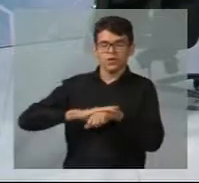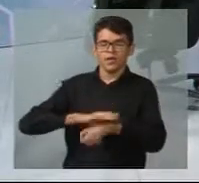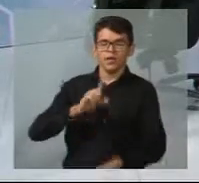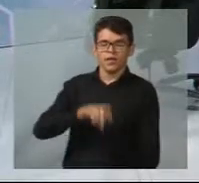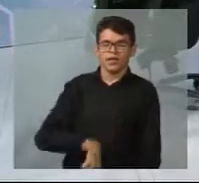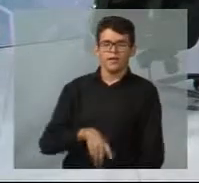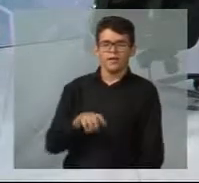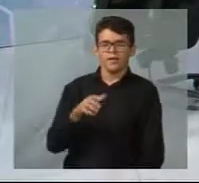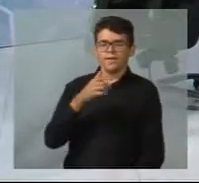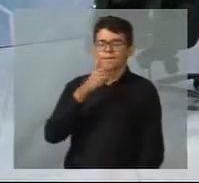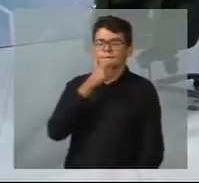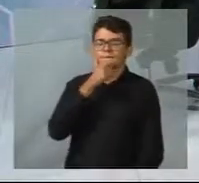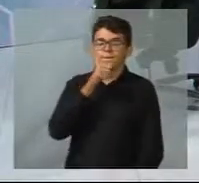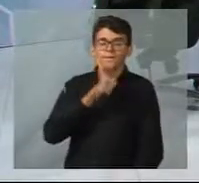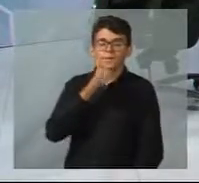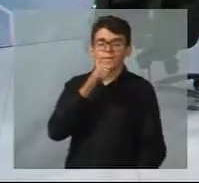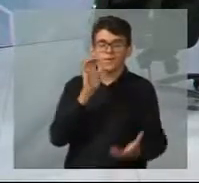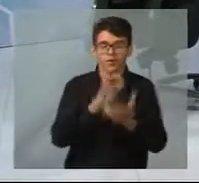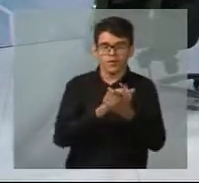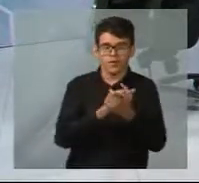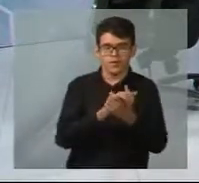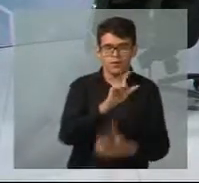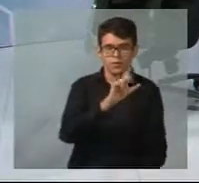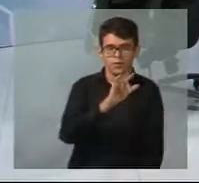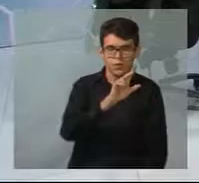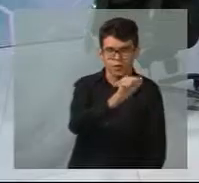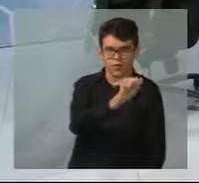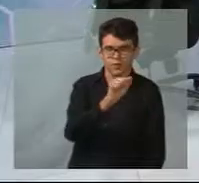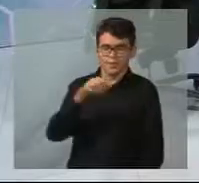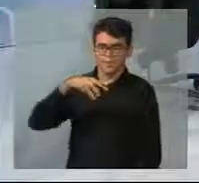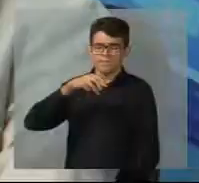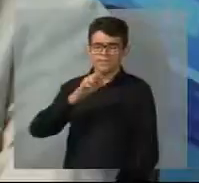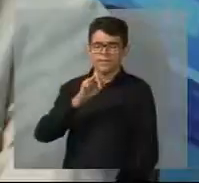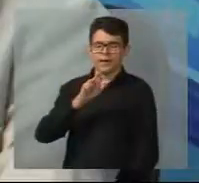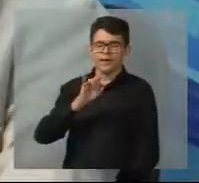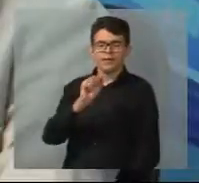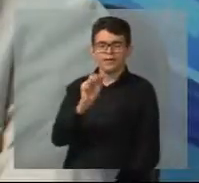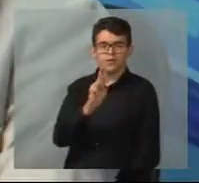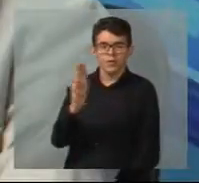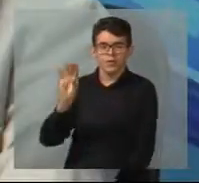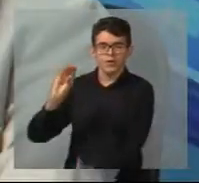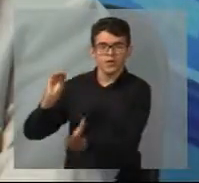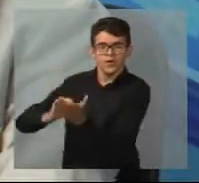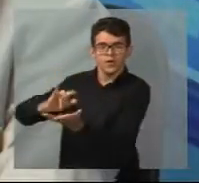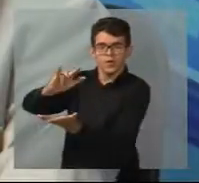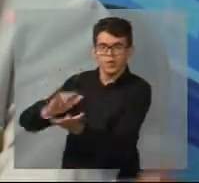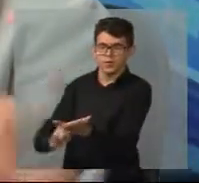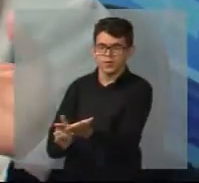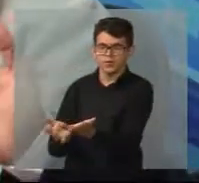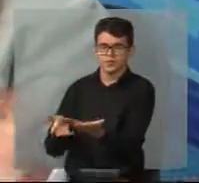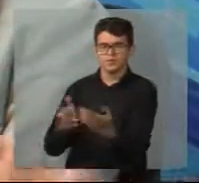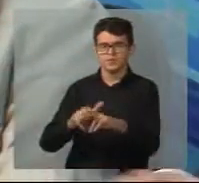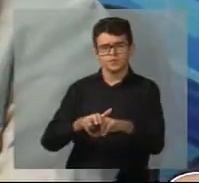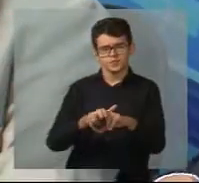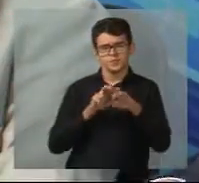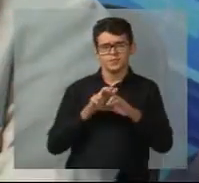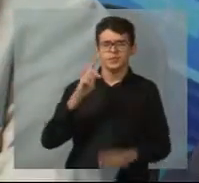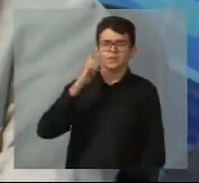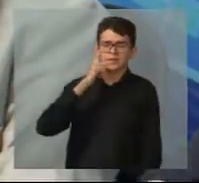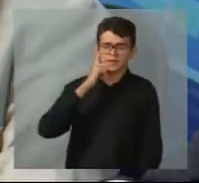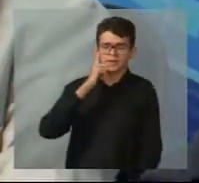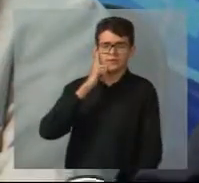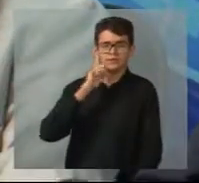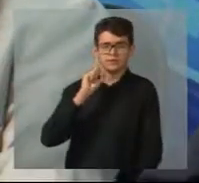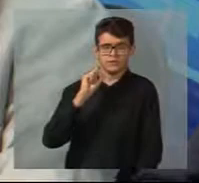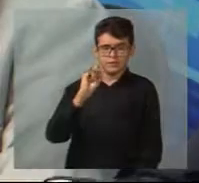que é dela. Pois é, porque é claro que tinha que existir, porque se há uma manobra de ocultação de patrimônio... Que é dela a OAS. Quando a pessoa